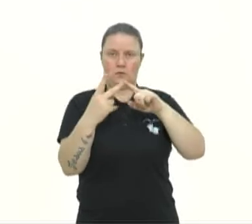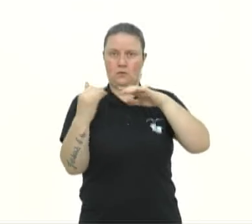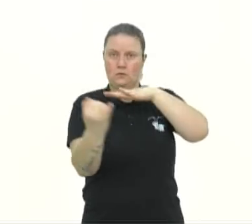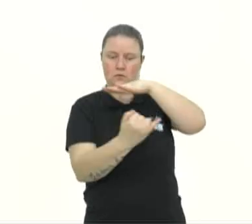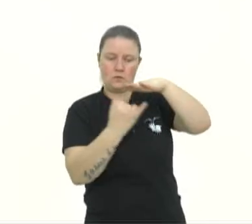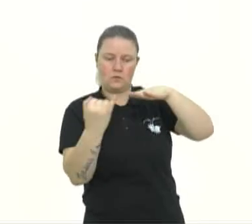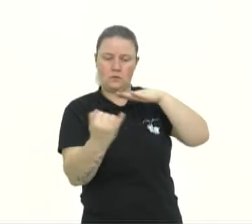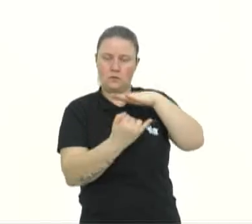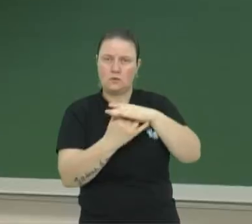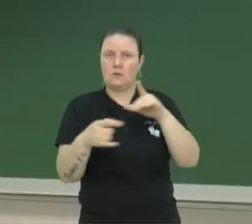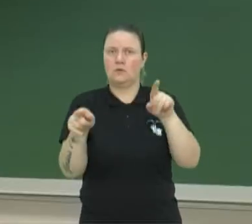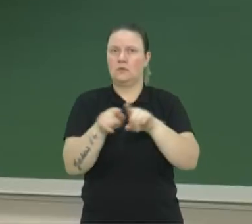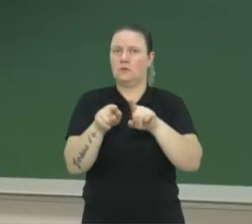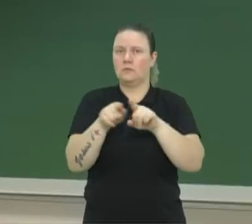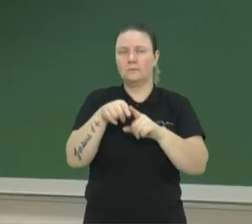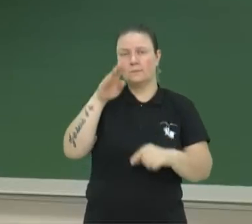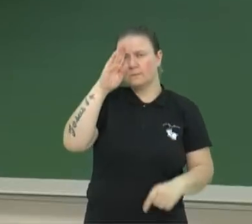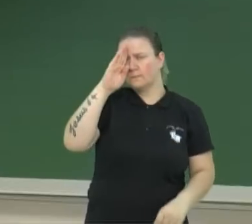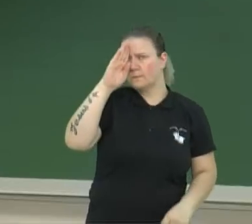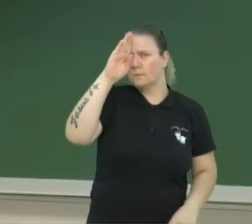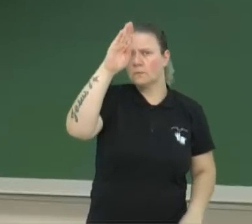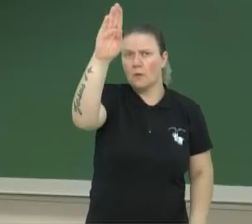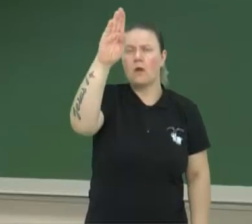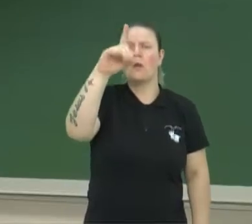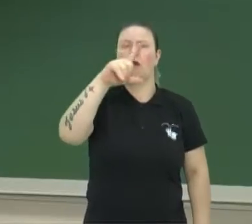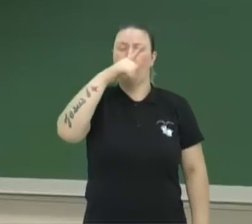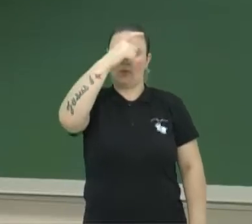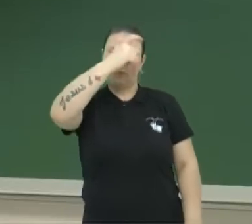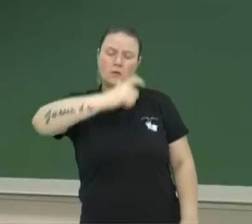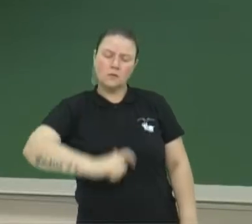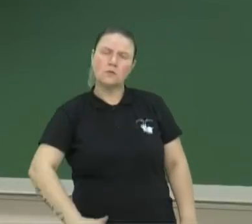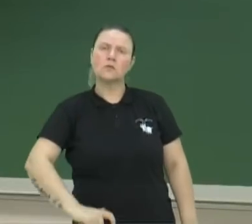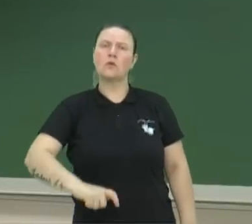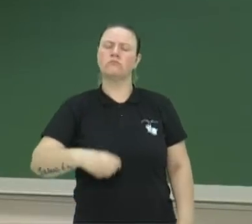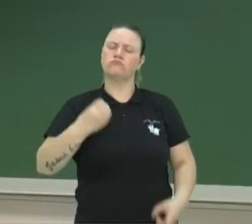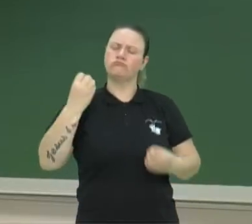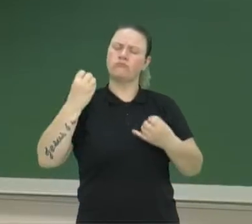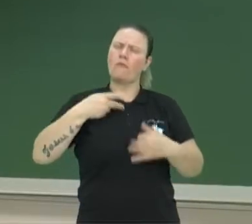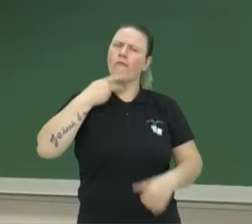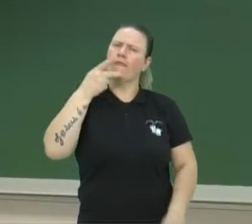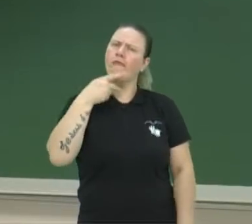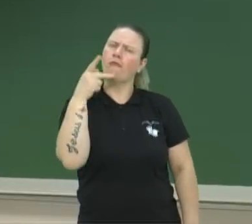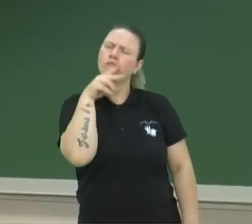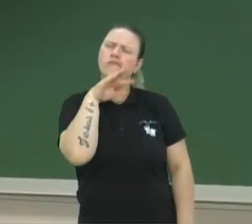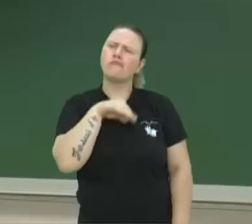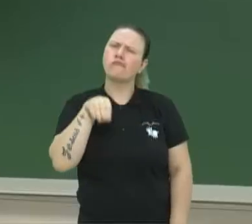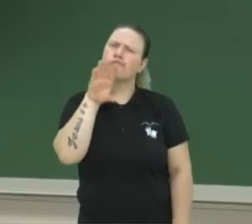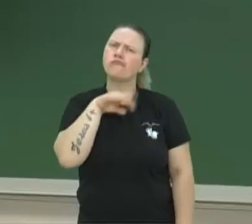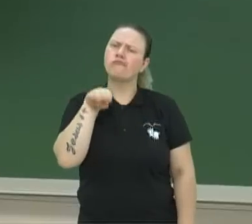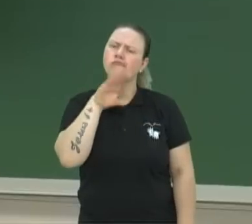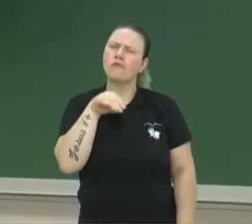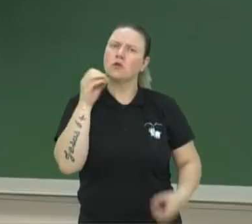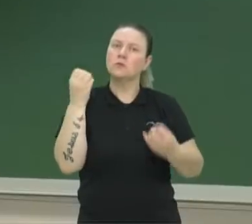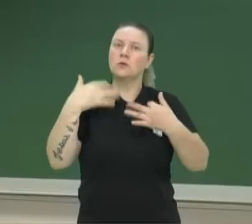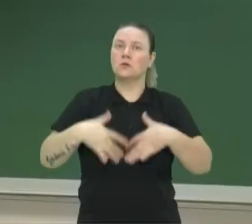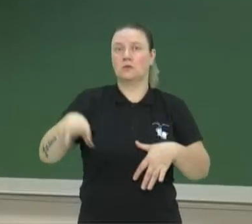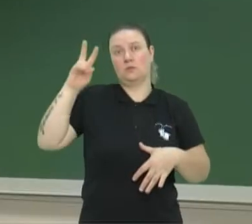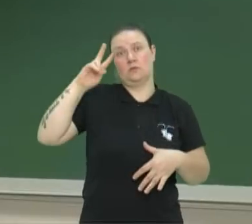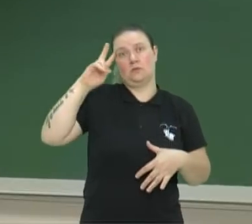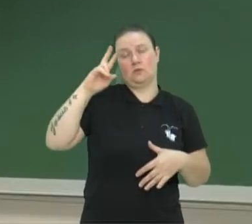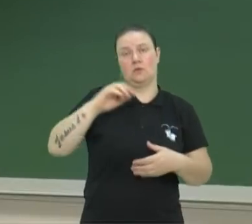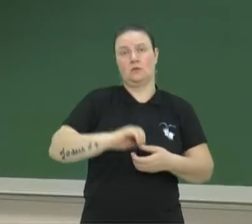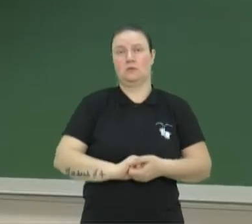É essencialmente narrativo, então percebam, né, que há uma narração, contação mesmo no causo. Tem origem